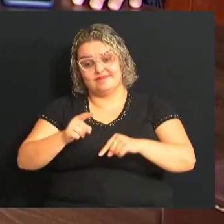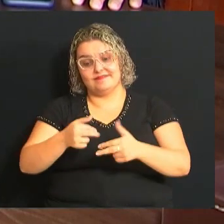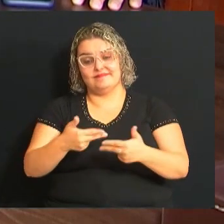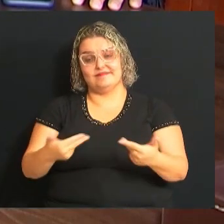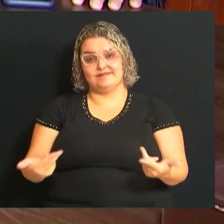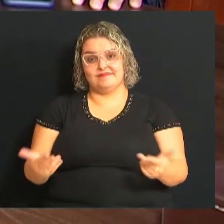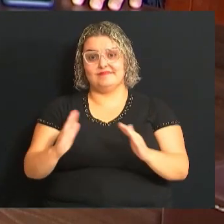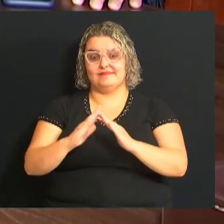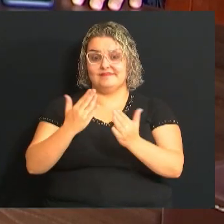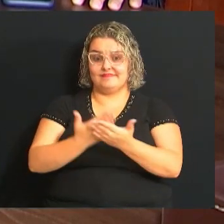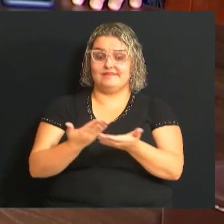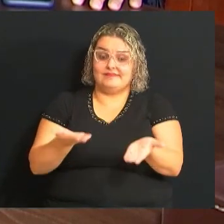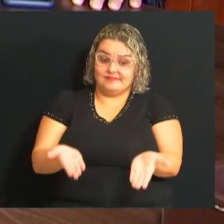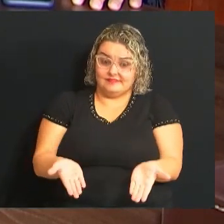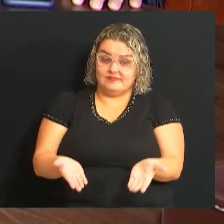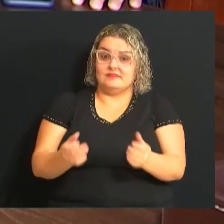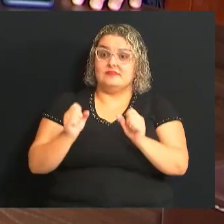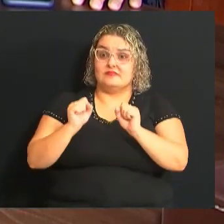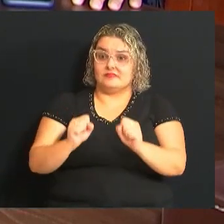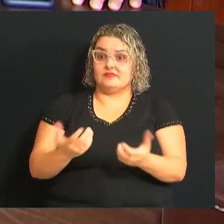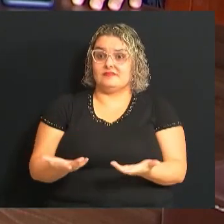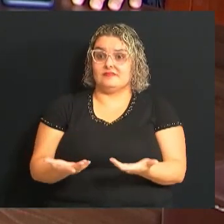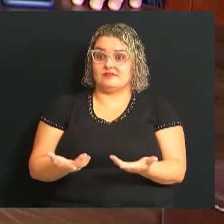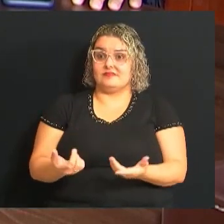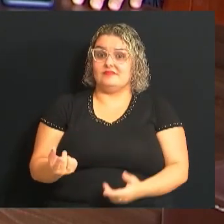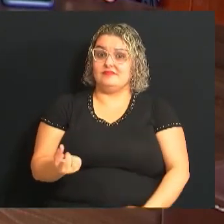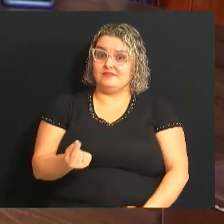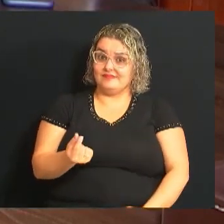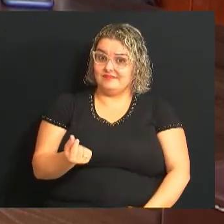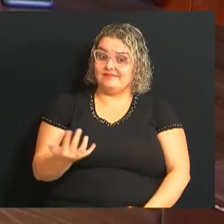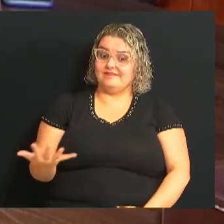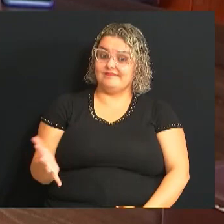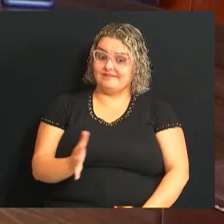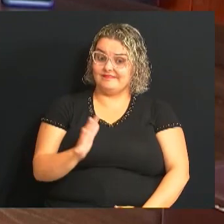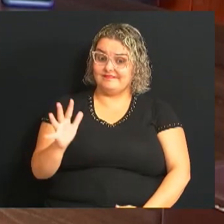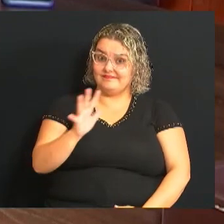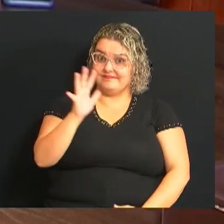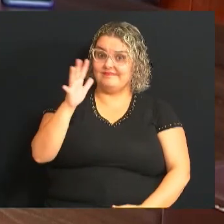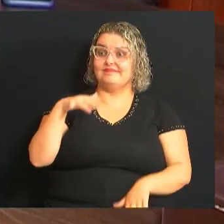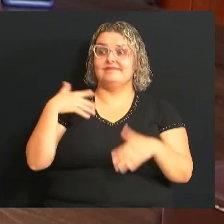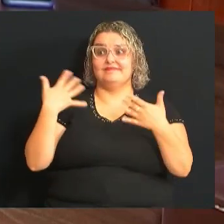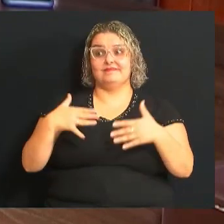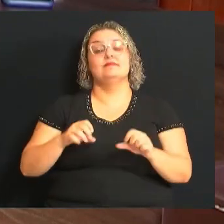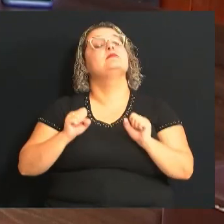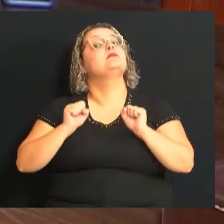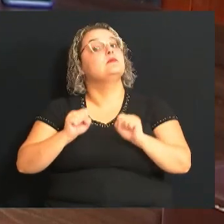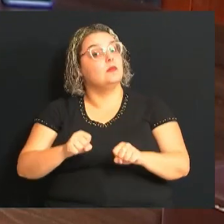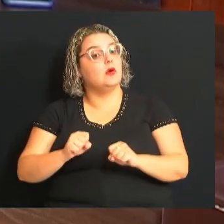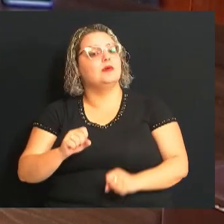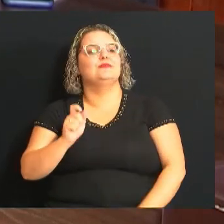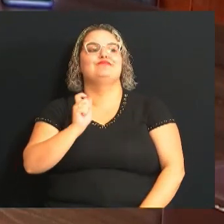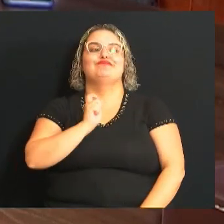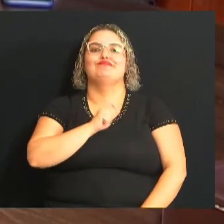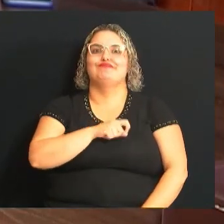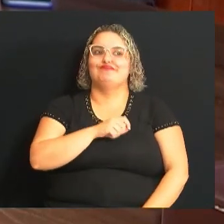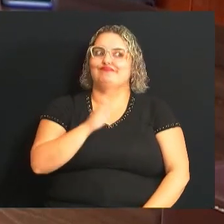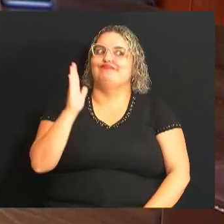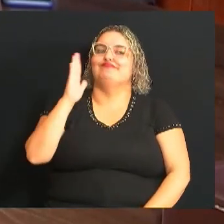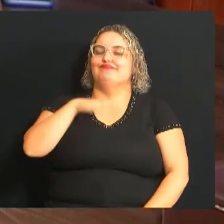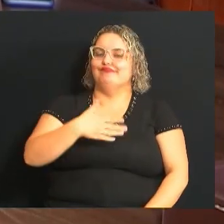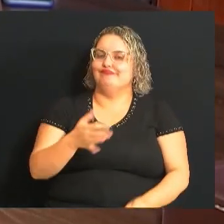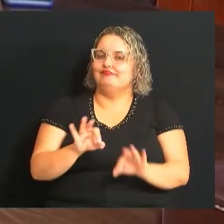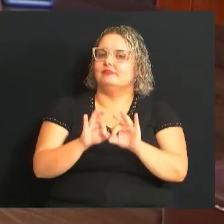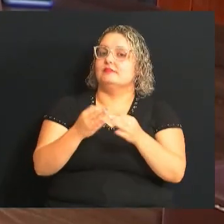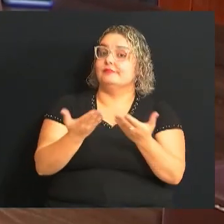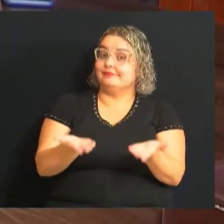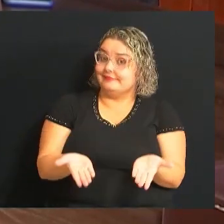e pode ser um valor bem alto, né, no final das contas. Pode ser um grande vilão, né, para as famílias. E